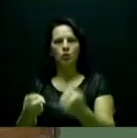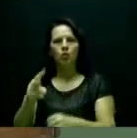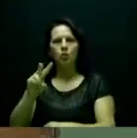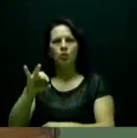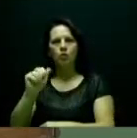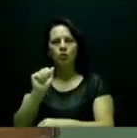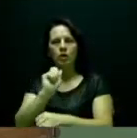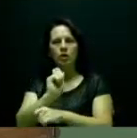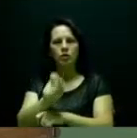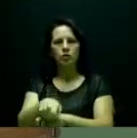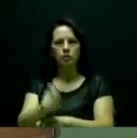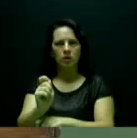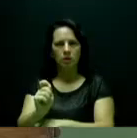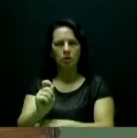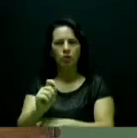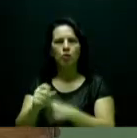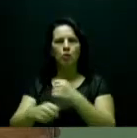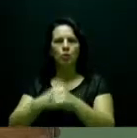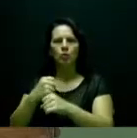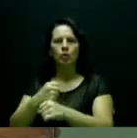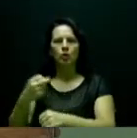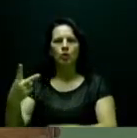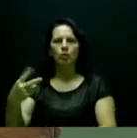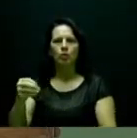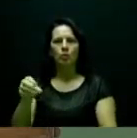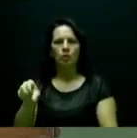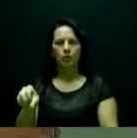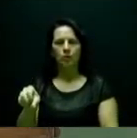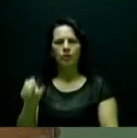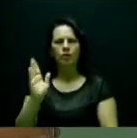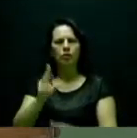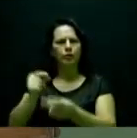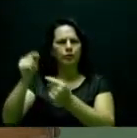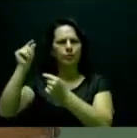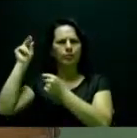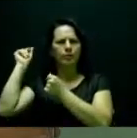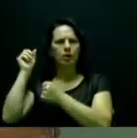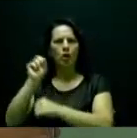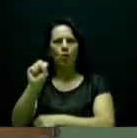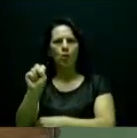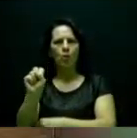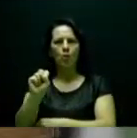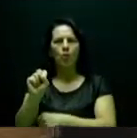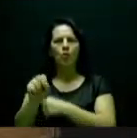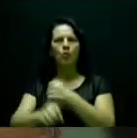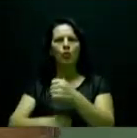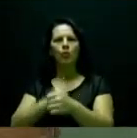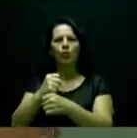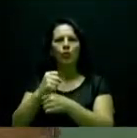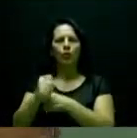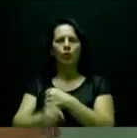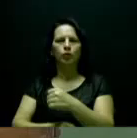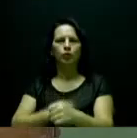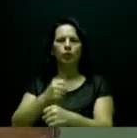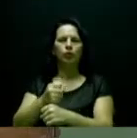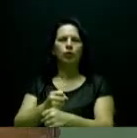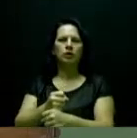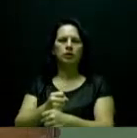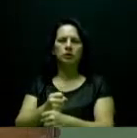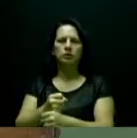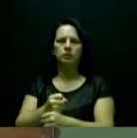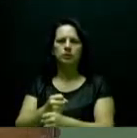no ano de 2009, já se passaram praticamente 8 anos e a gente não